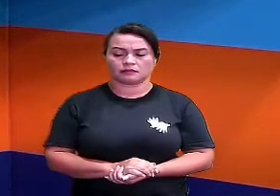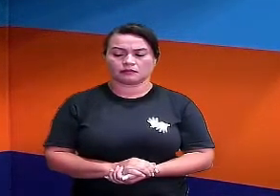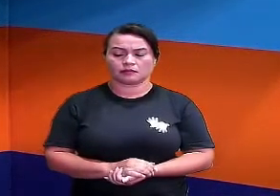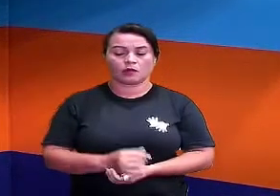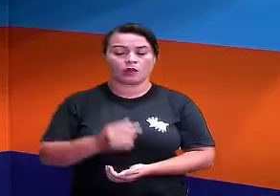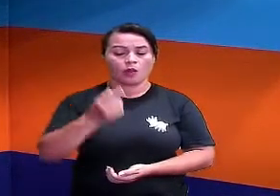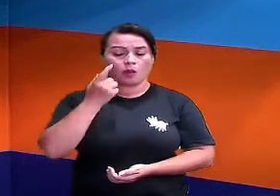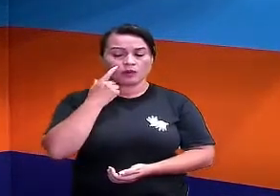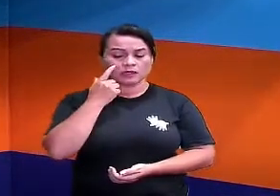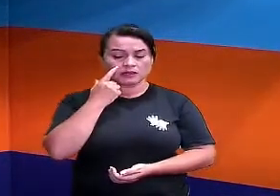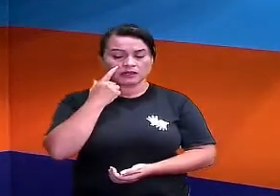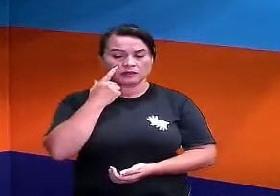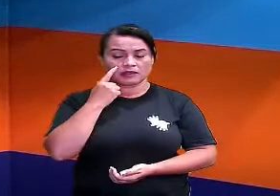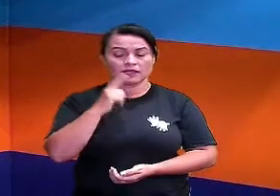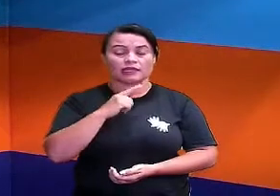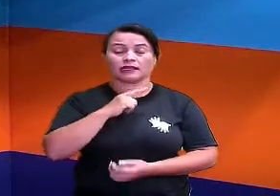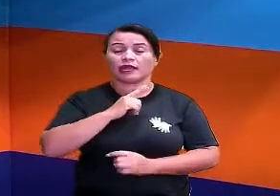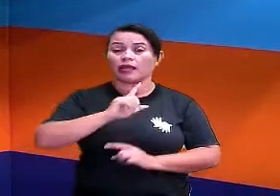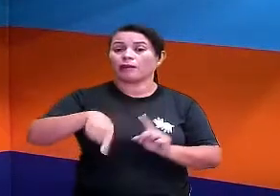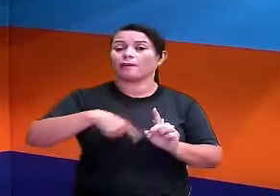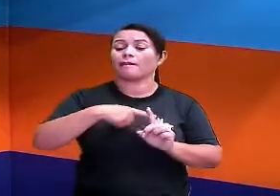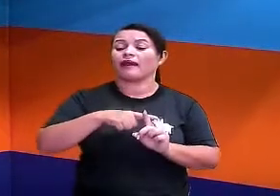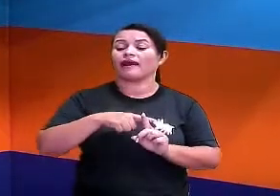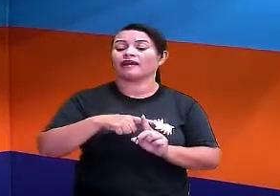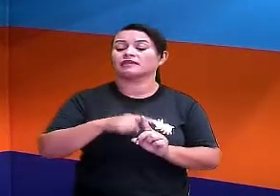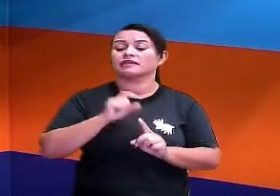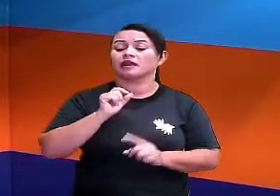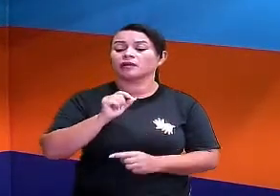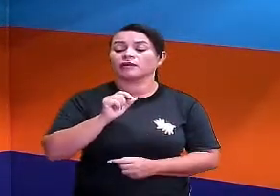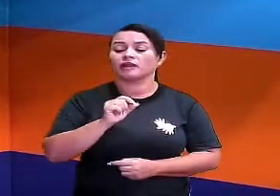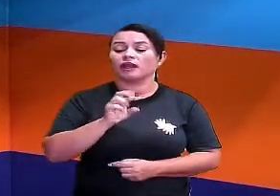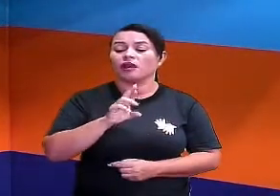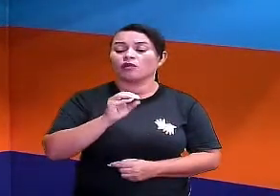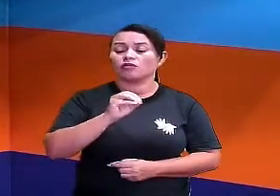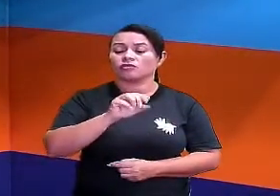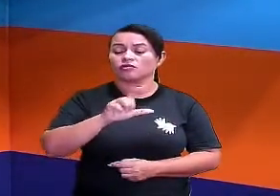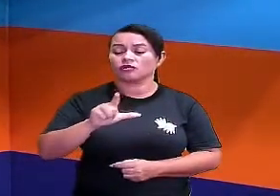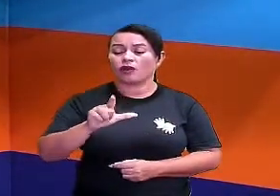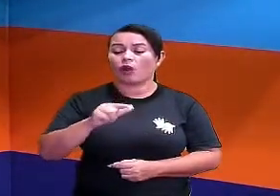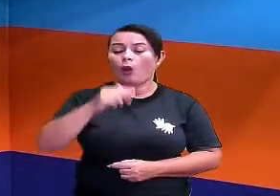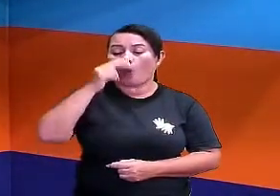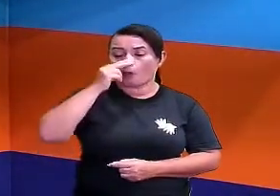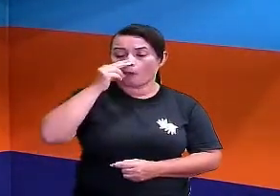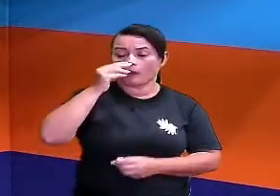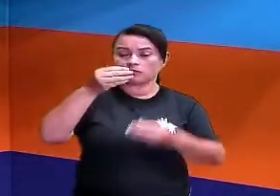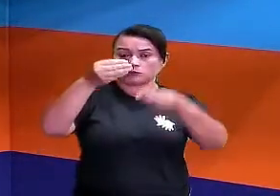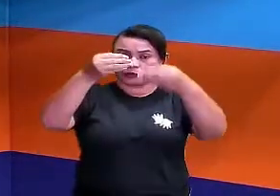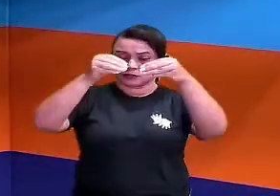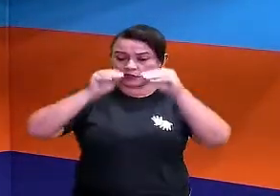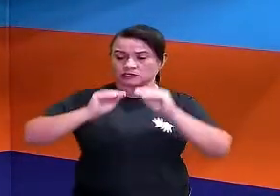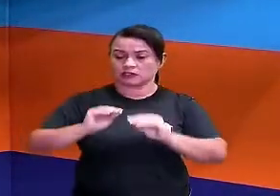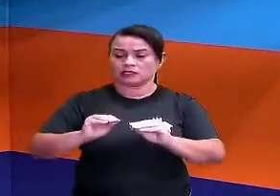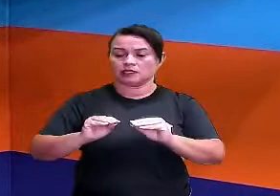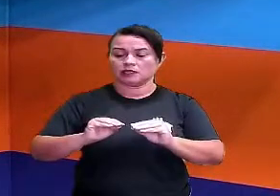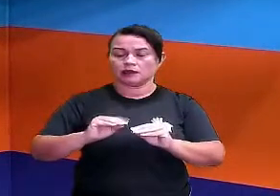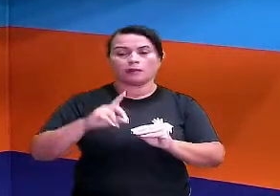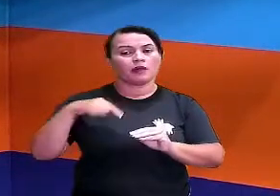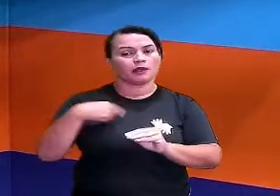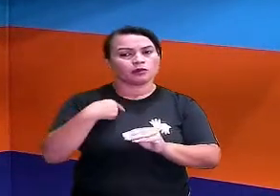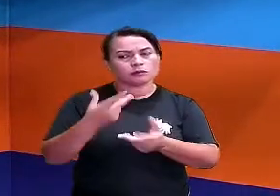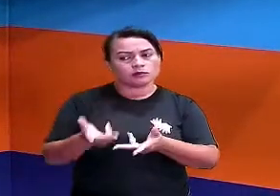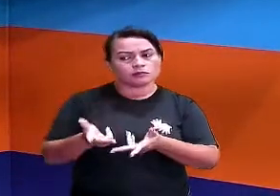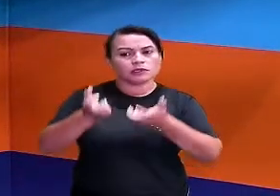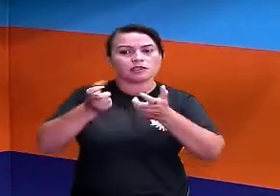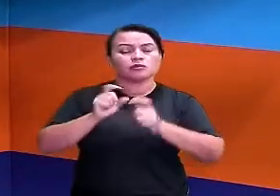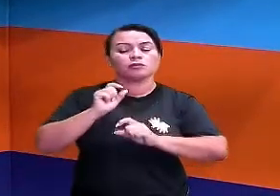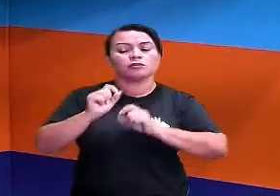Olha lá. Quem mais se repete aqui? Ó, em rol de novo, vou repetir o rol para que a gente possa